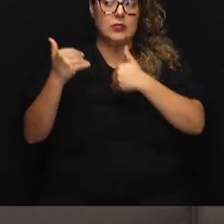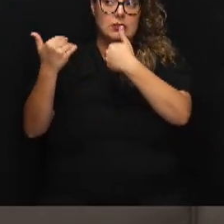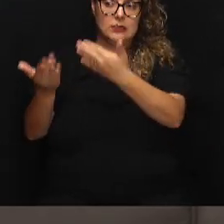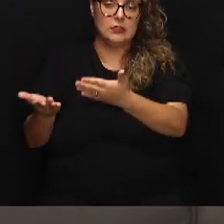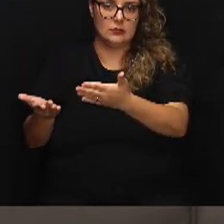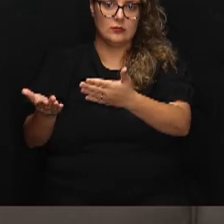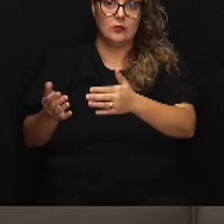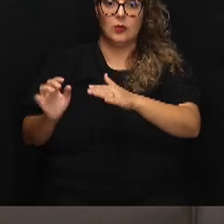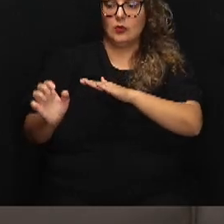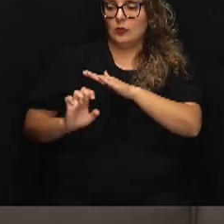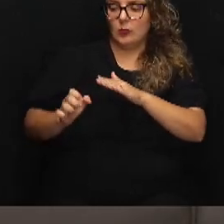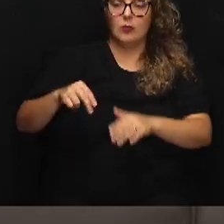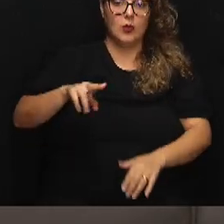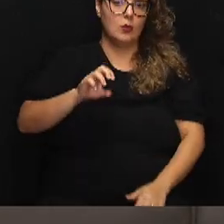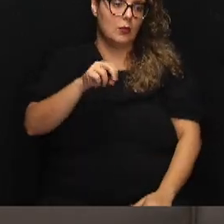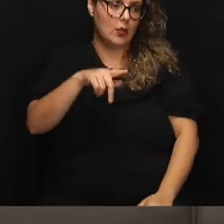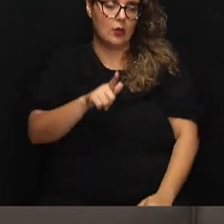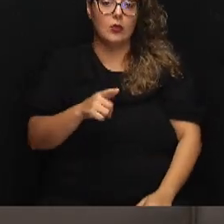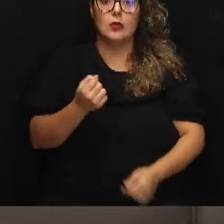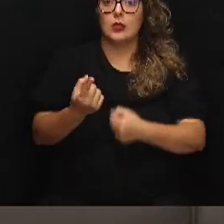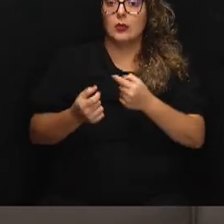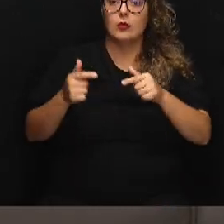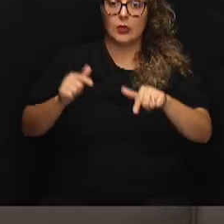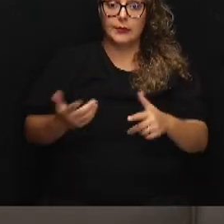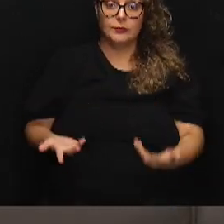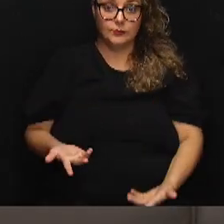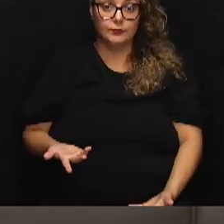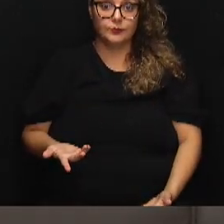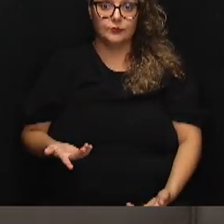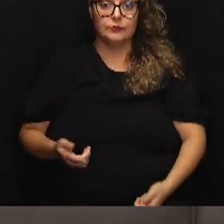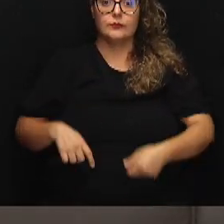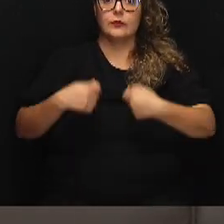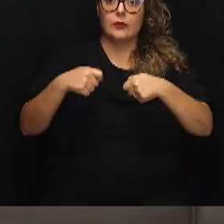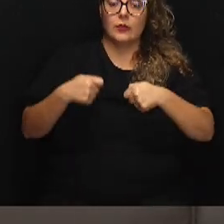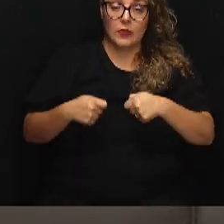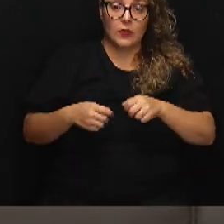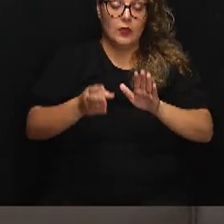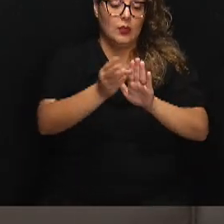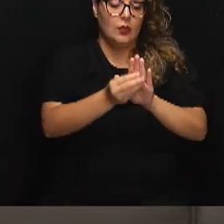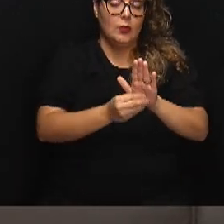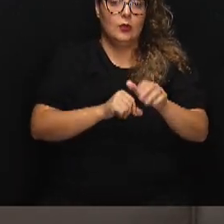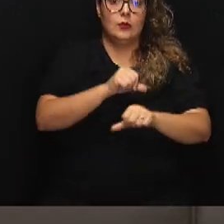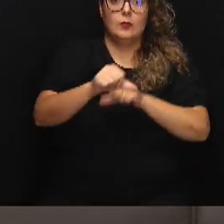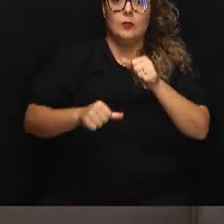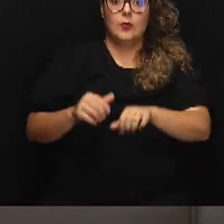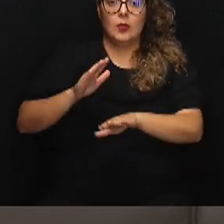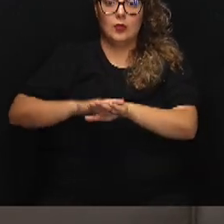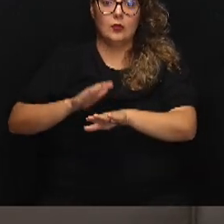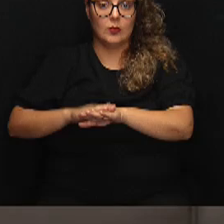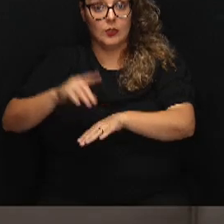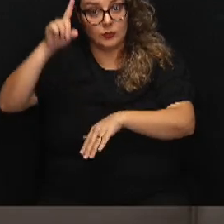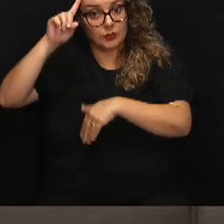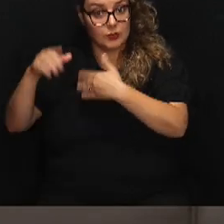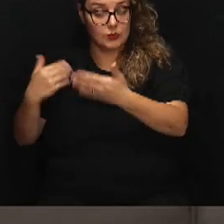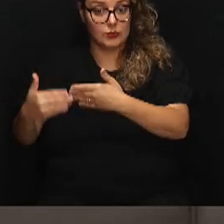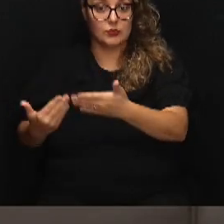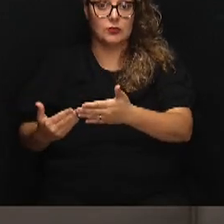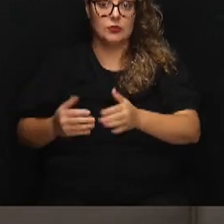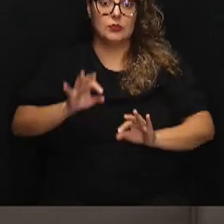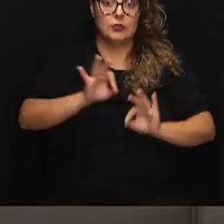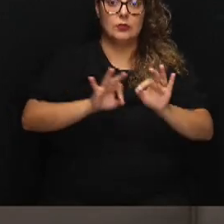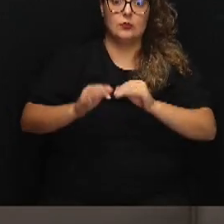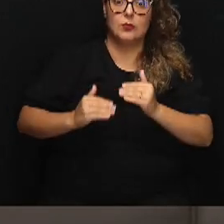numa empresa, ou numa ONG, em algum lugar. Então, ele tem que pegar aquele conteúdo e transformar numa atividade prática e desenvolver um